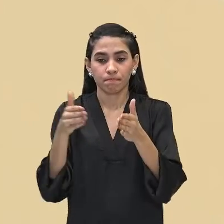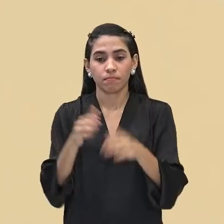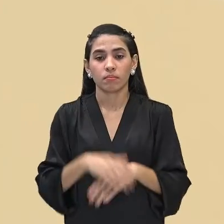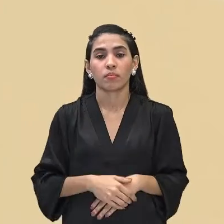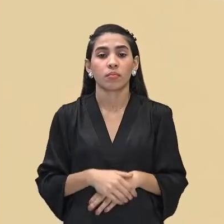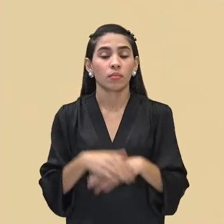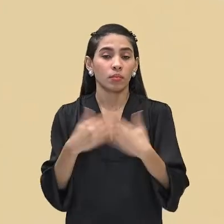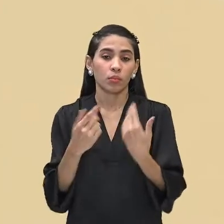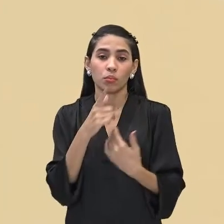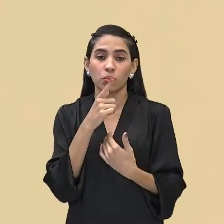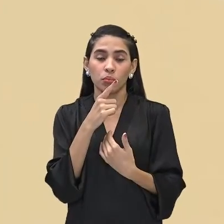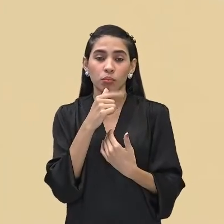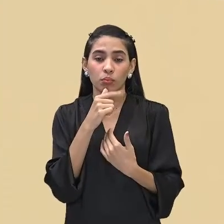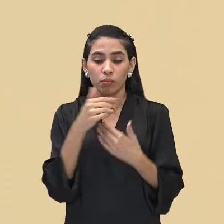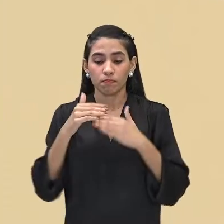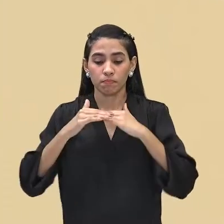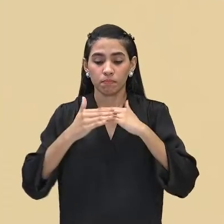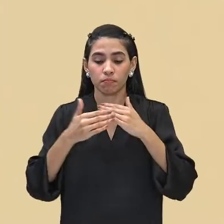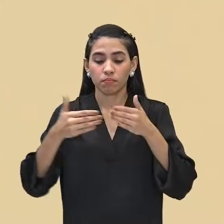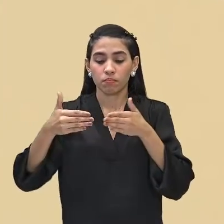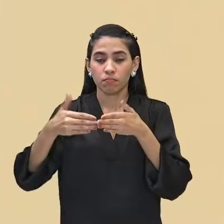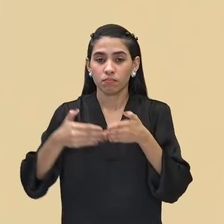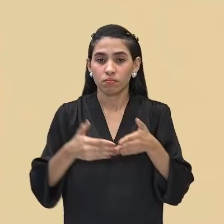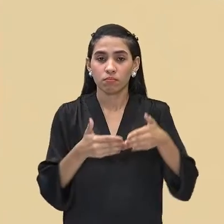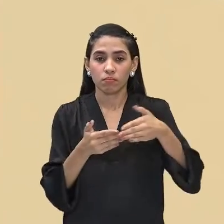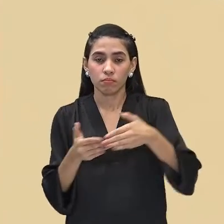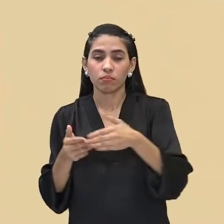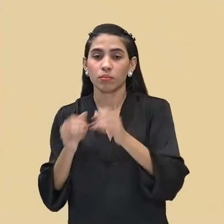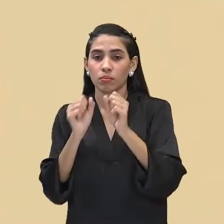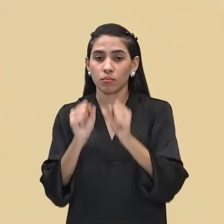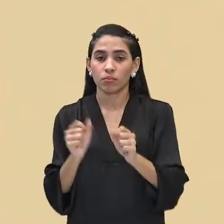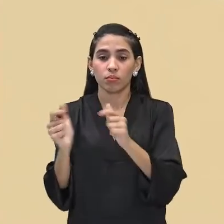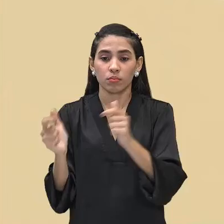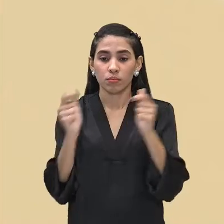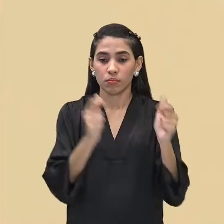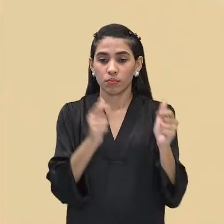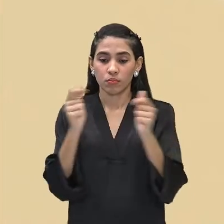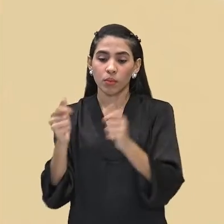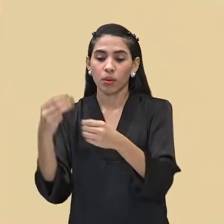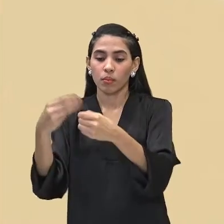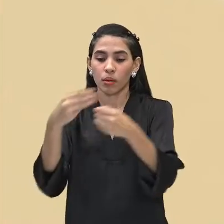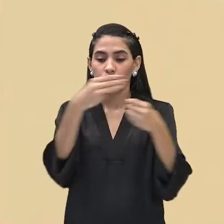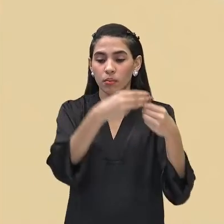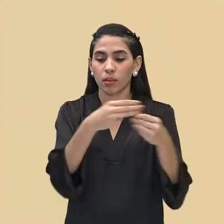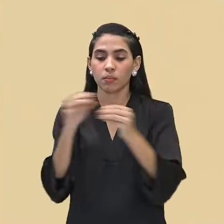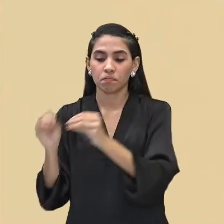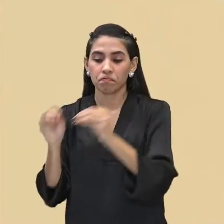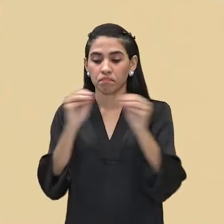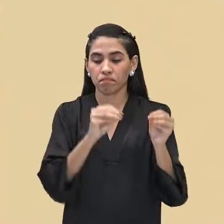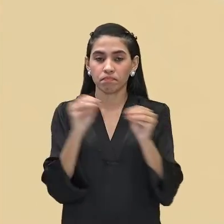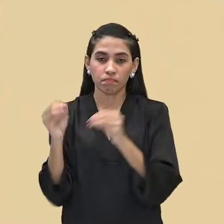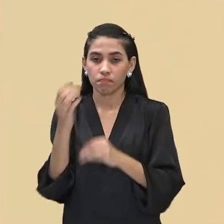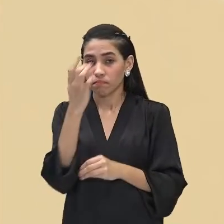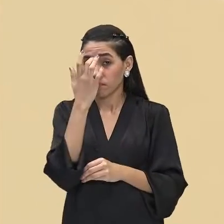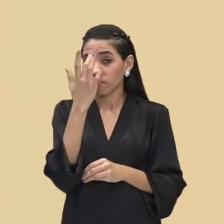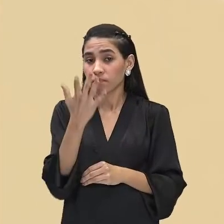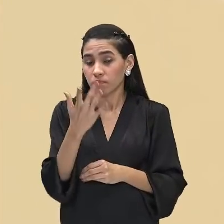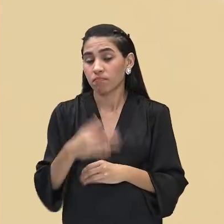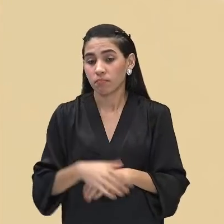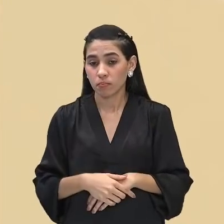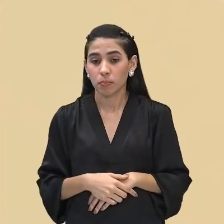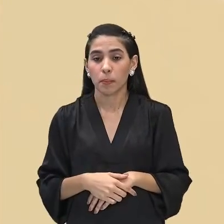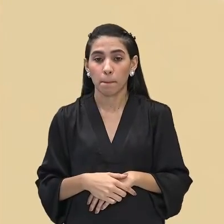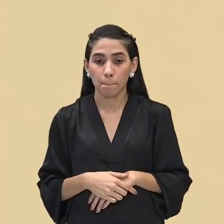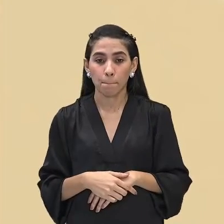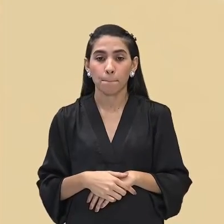é a forma que nós podemos nos locomover entre municípios, entre cidades, de forma mais fácil do que terrestre